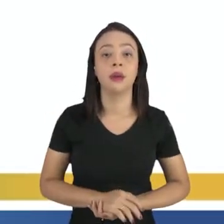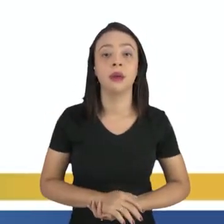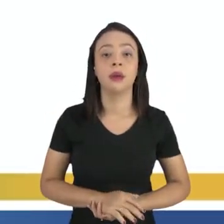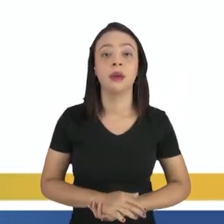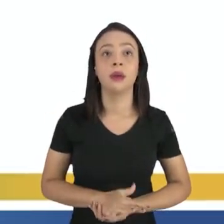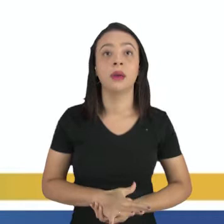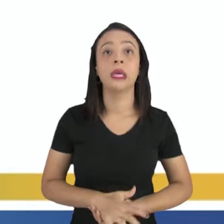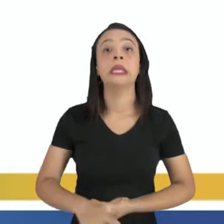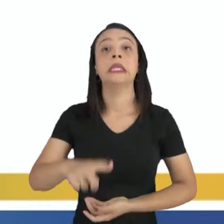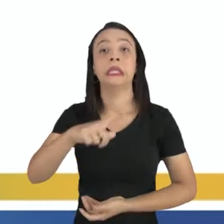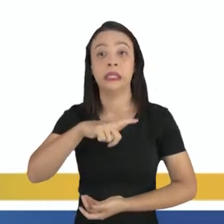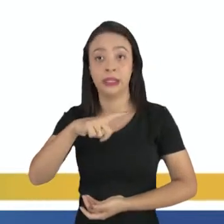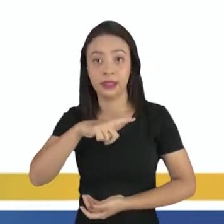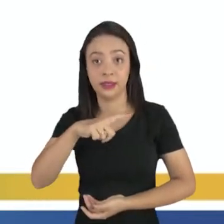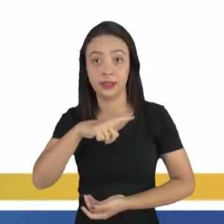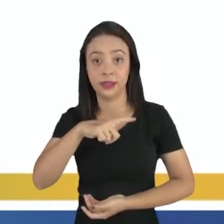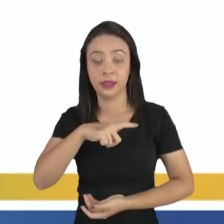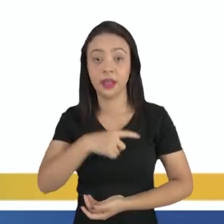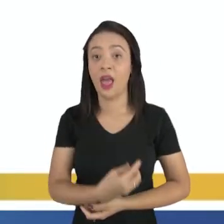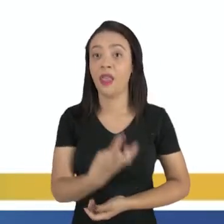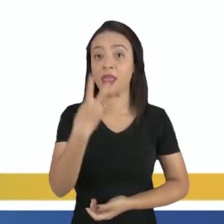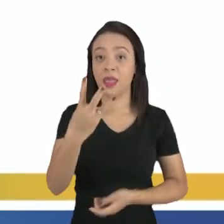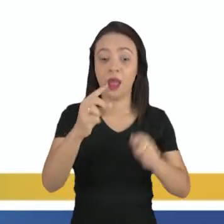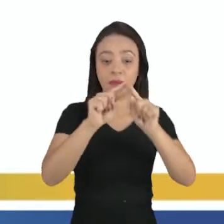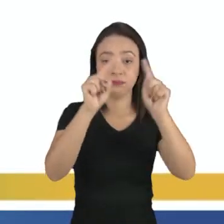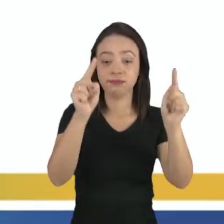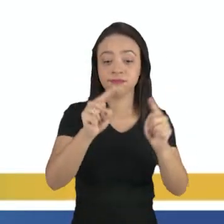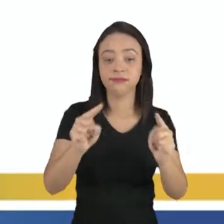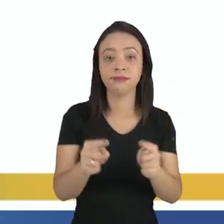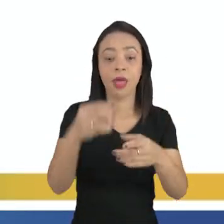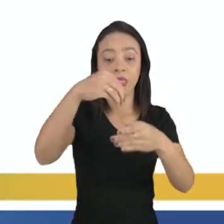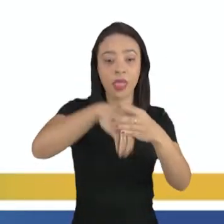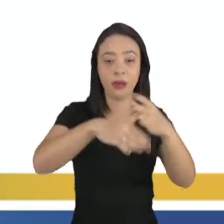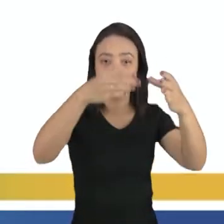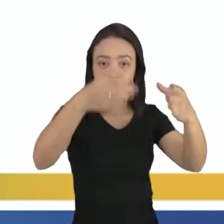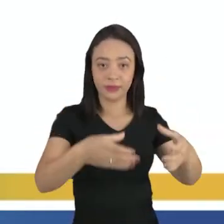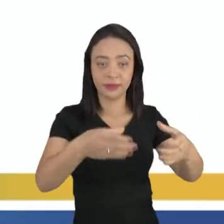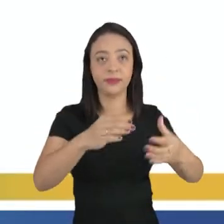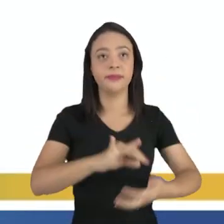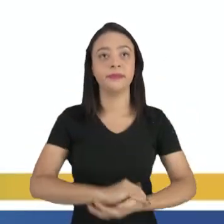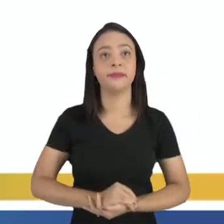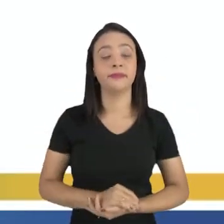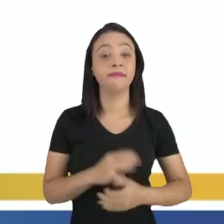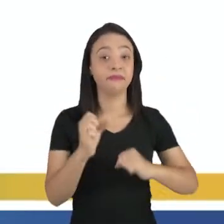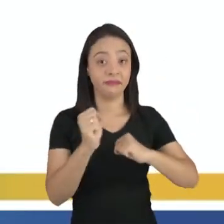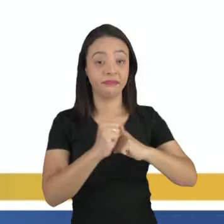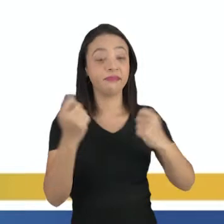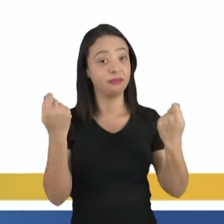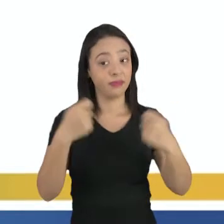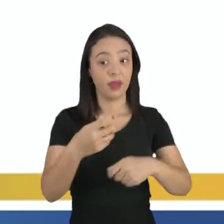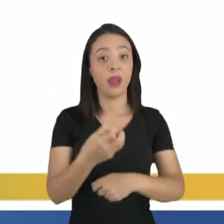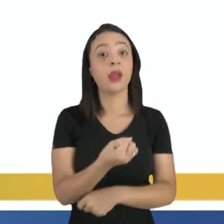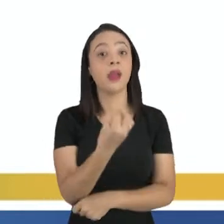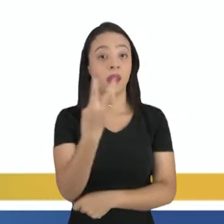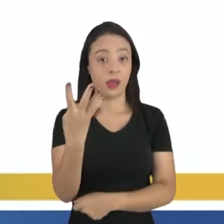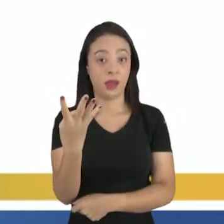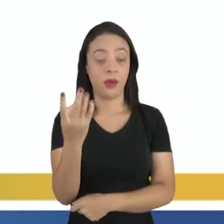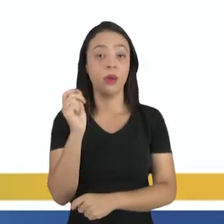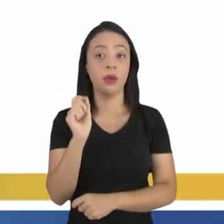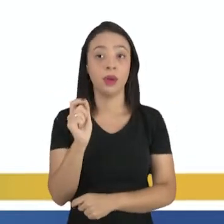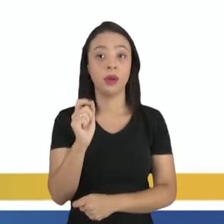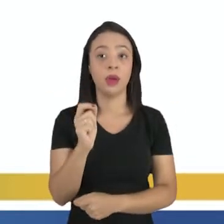basket. Existem 3 peras na cesta. Então, esses substantivos contáveis são aqueles que a gente pode